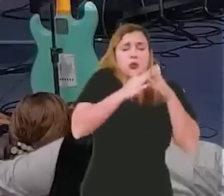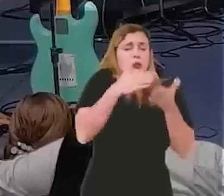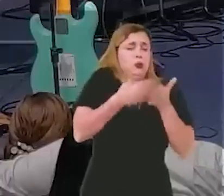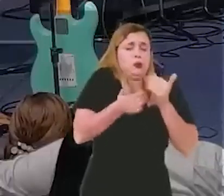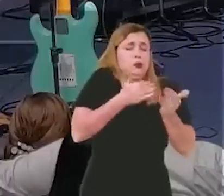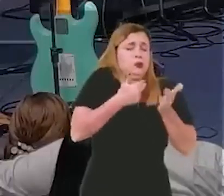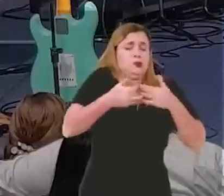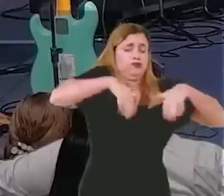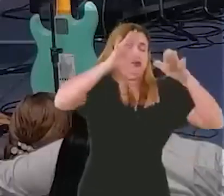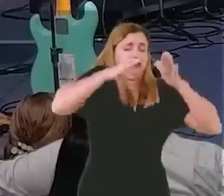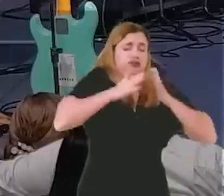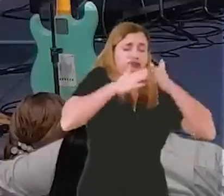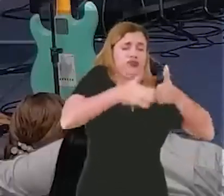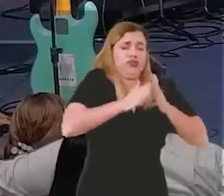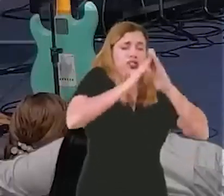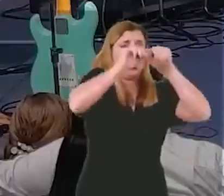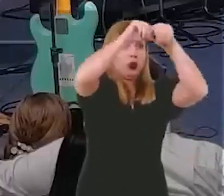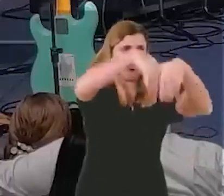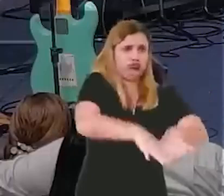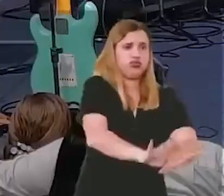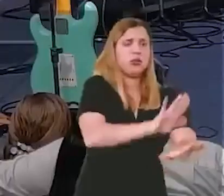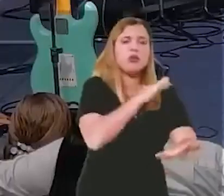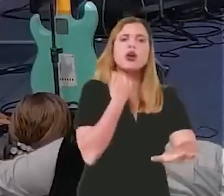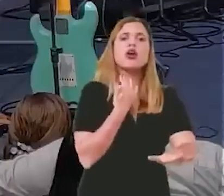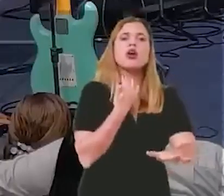fazer: tomar uma decisão.